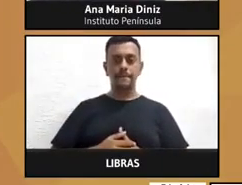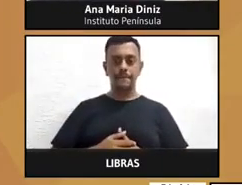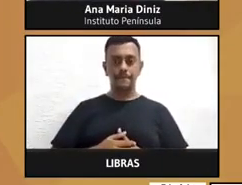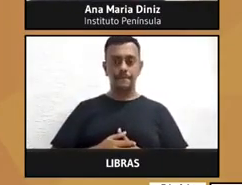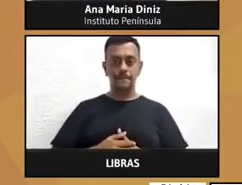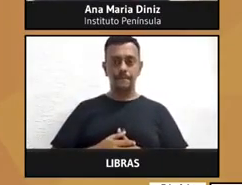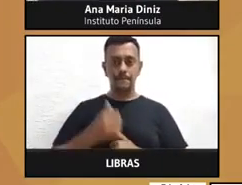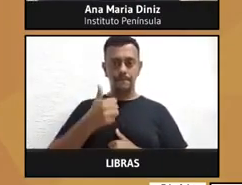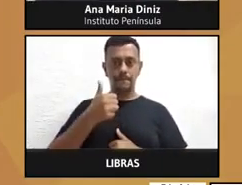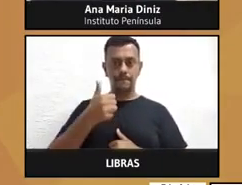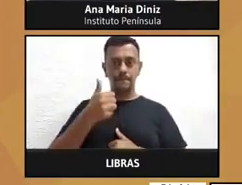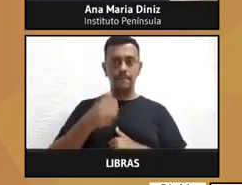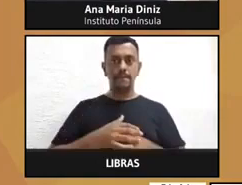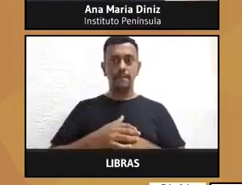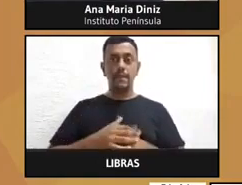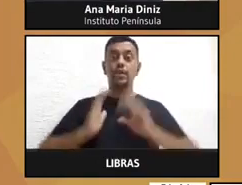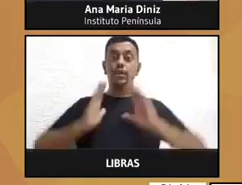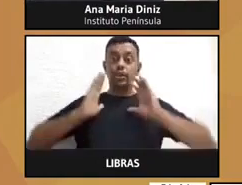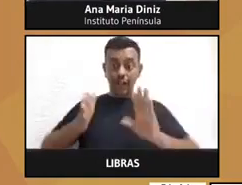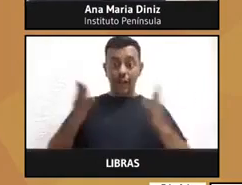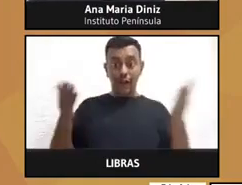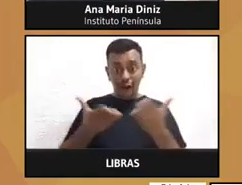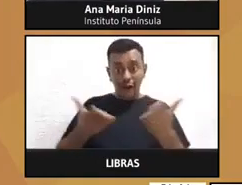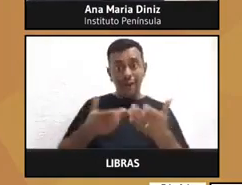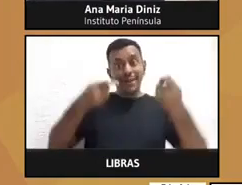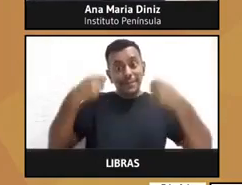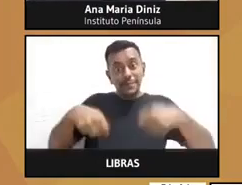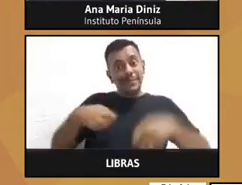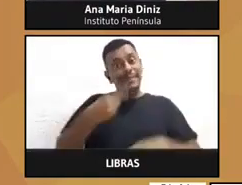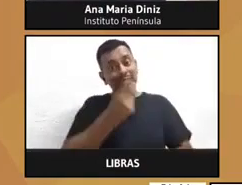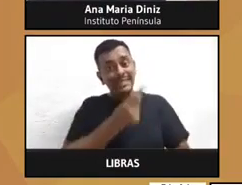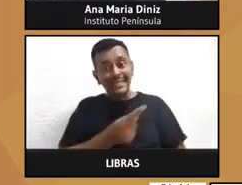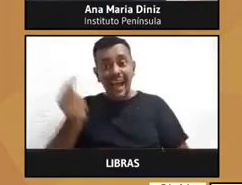sair em menos de 6 minutos.